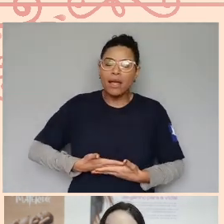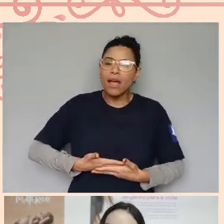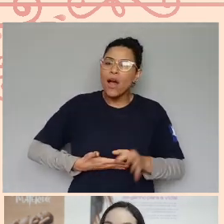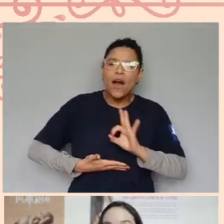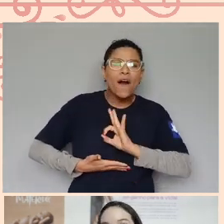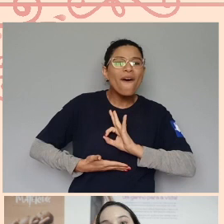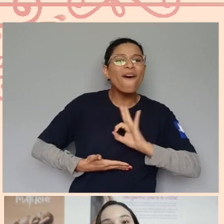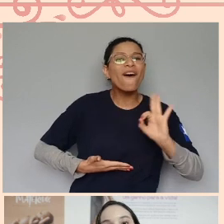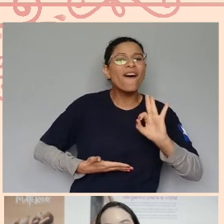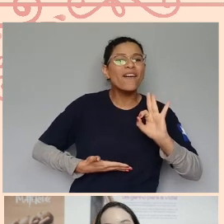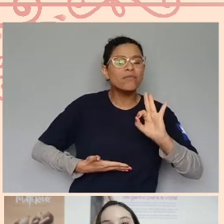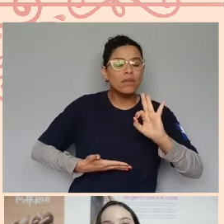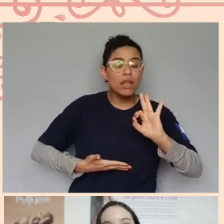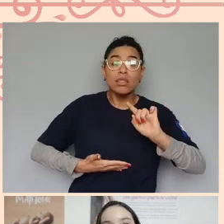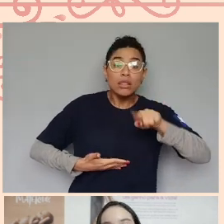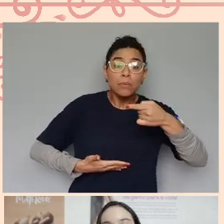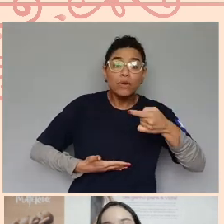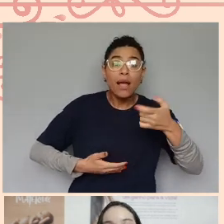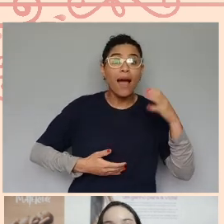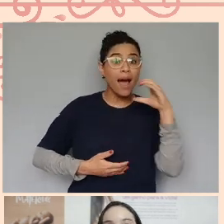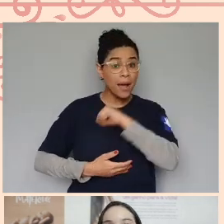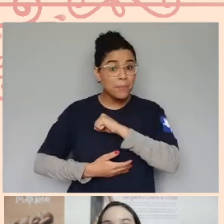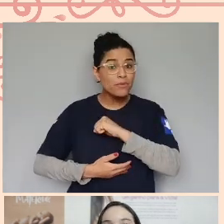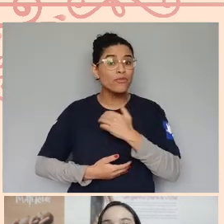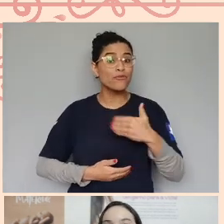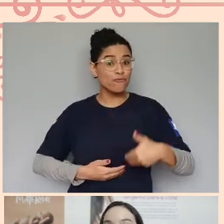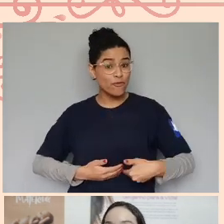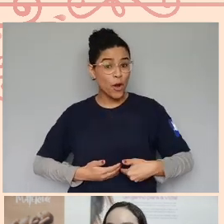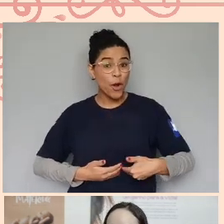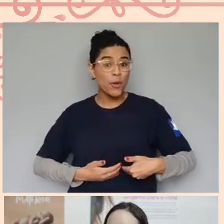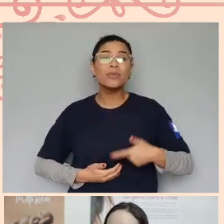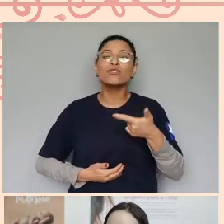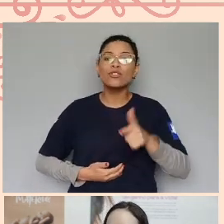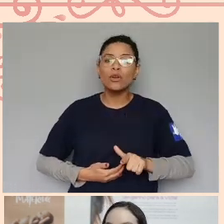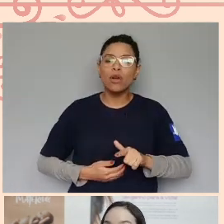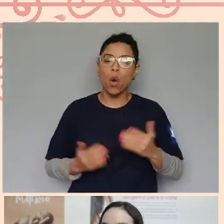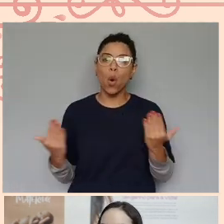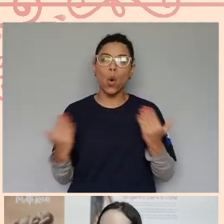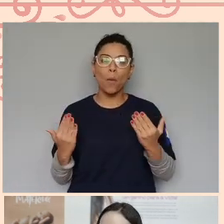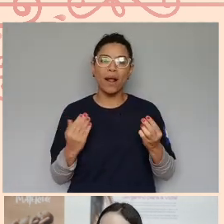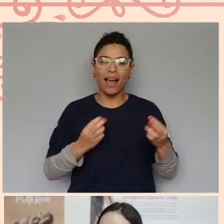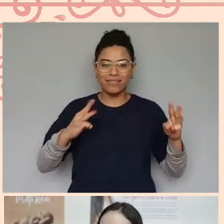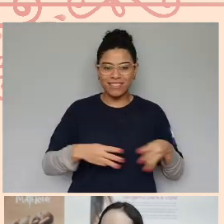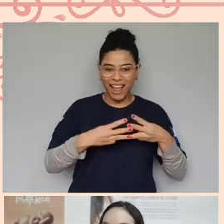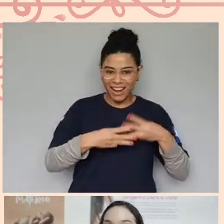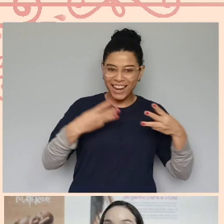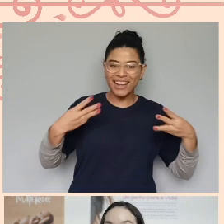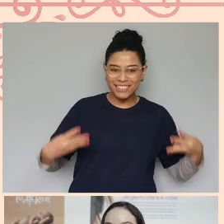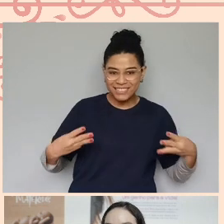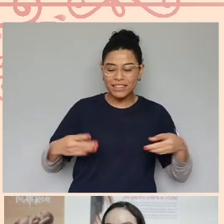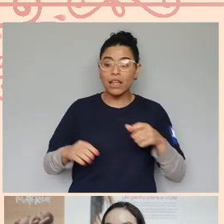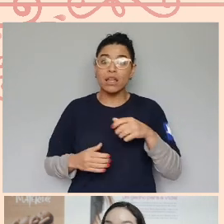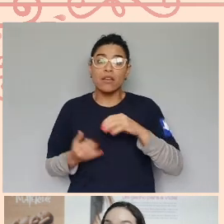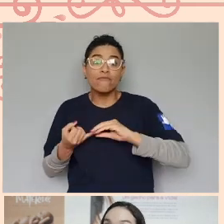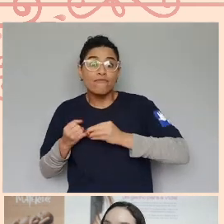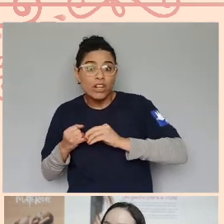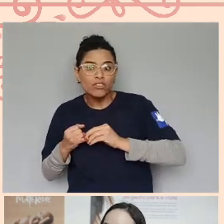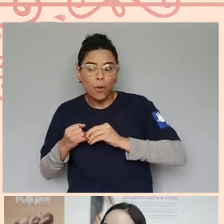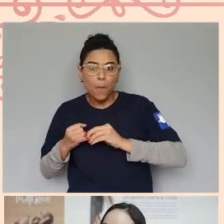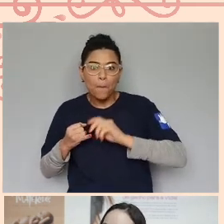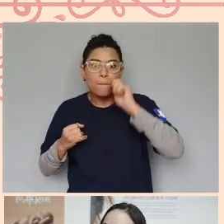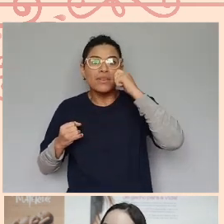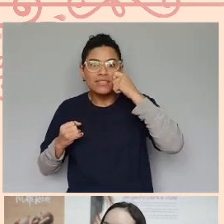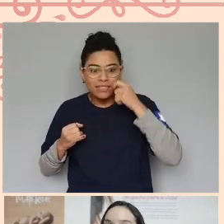sistema renal e daqui a pouco ele já está com fome. A gente costuma comparar que é como a gente come uma salada e uma feijoada. Quando a gente come uma salada, ela tem muito